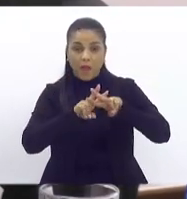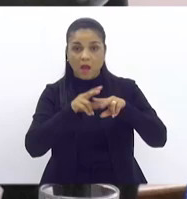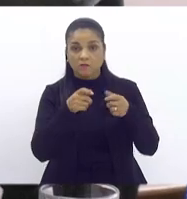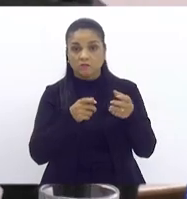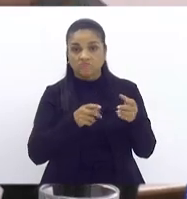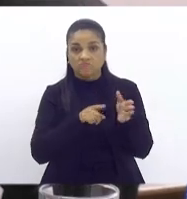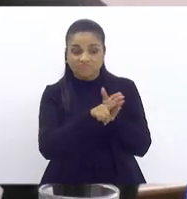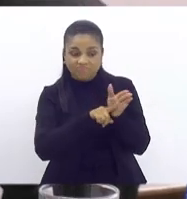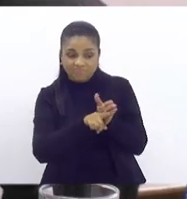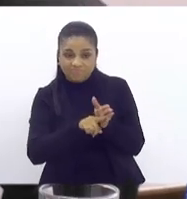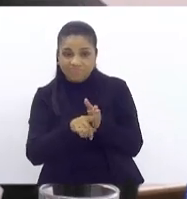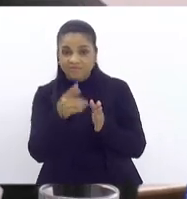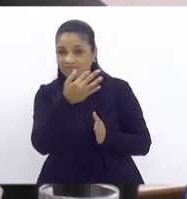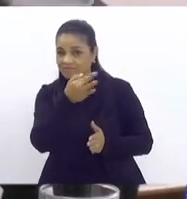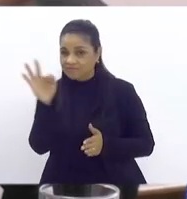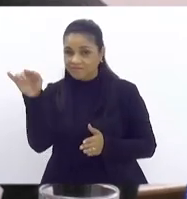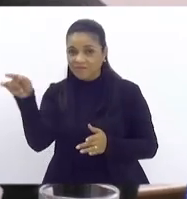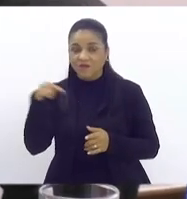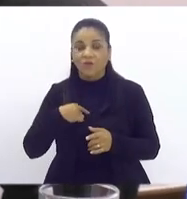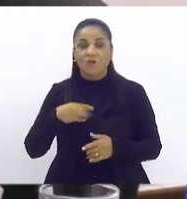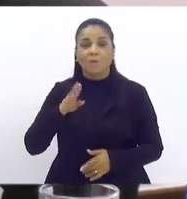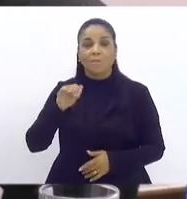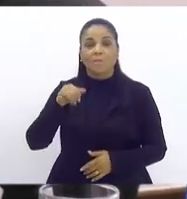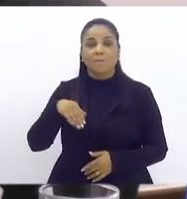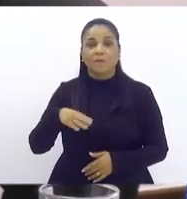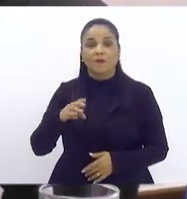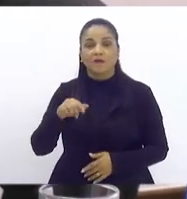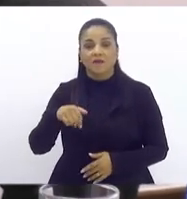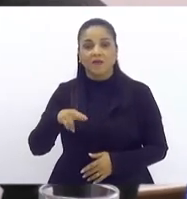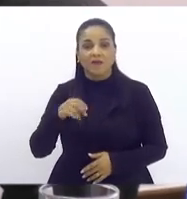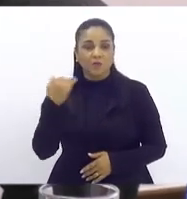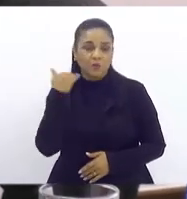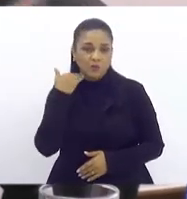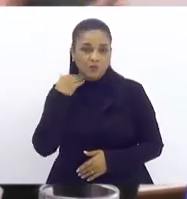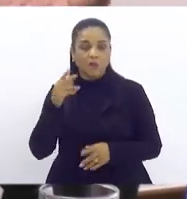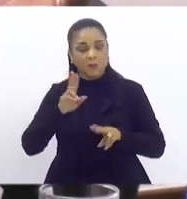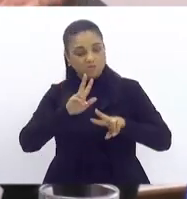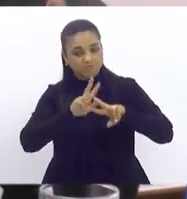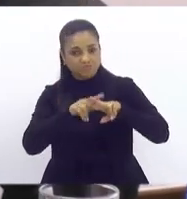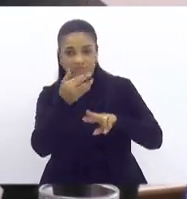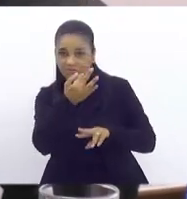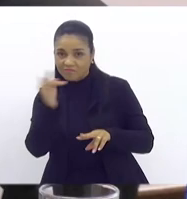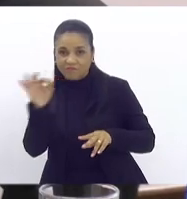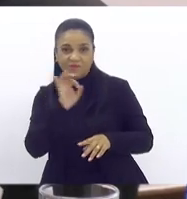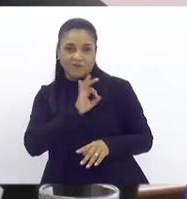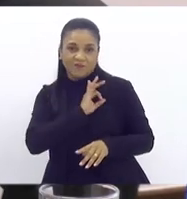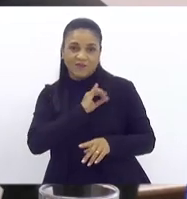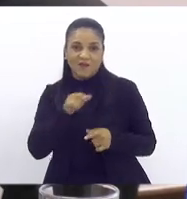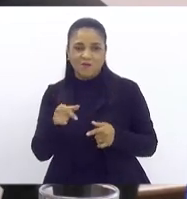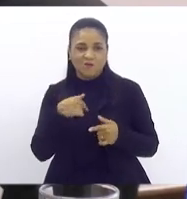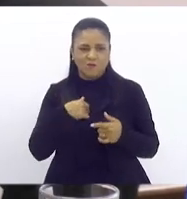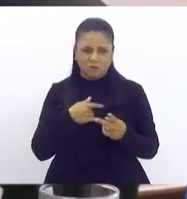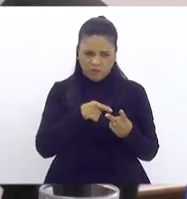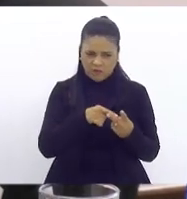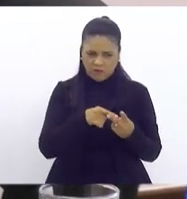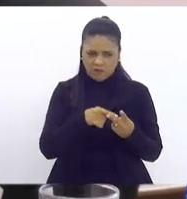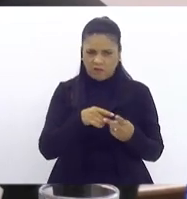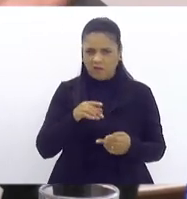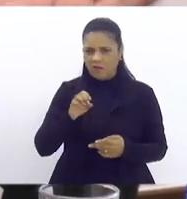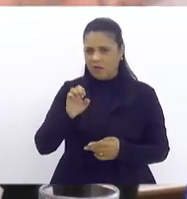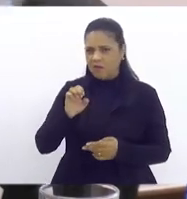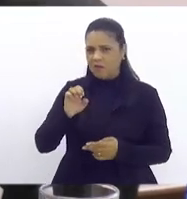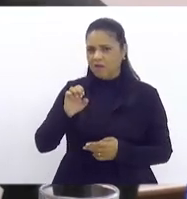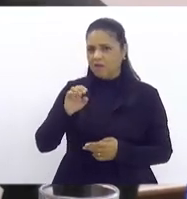banqueiro que tava preso foi conduzido pela Polícia Federal Algemado aí quando começaram a ver Desembargador Algemado banqueiro